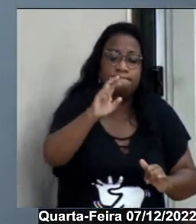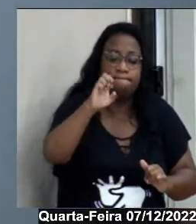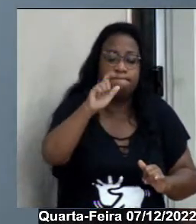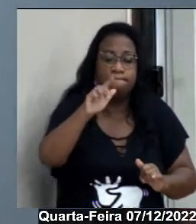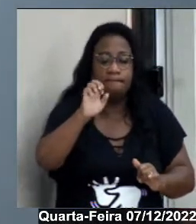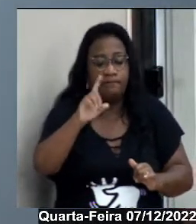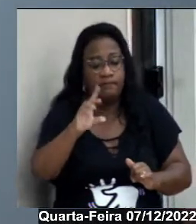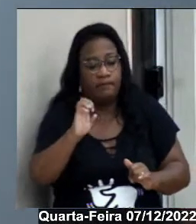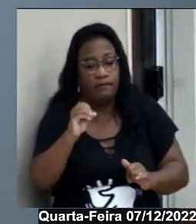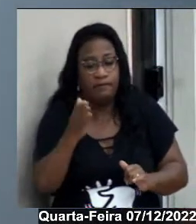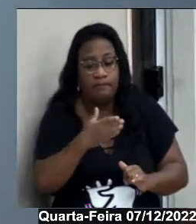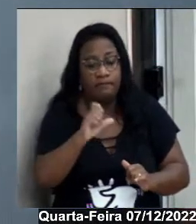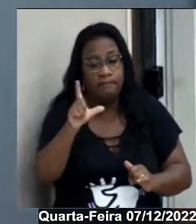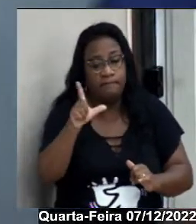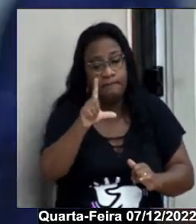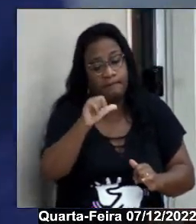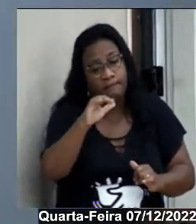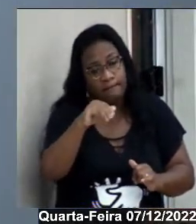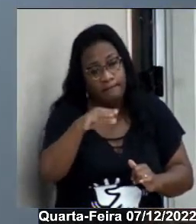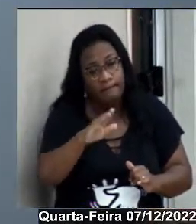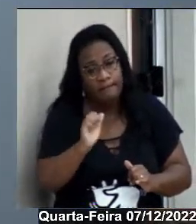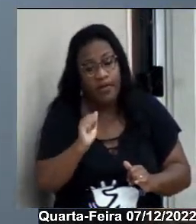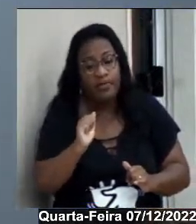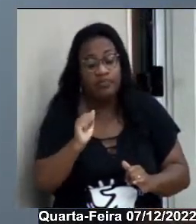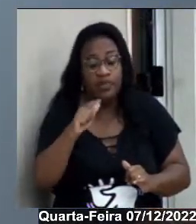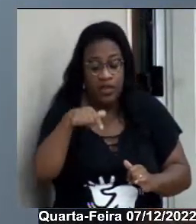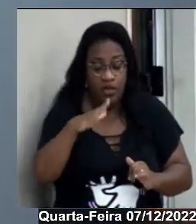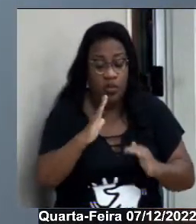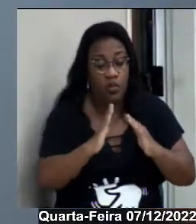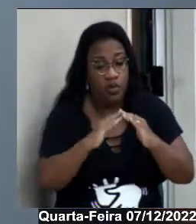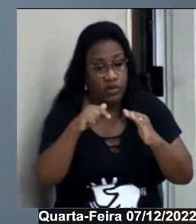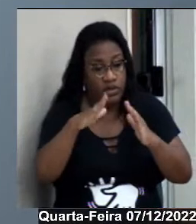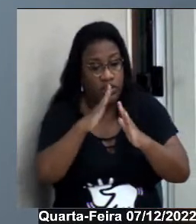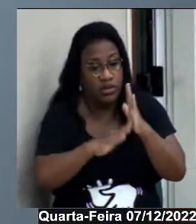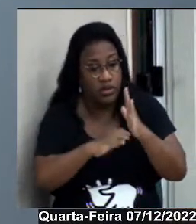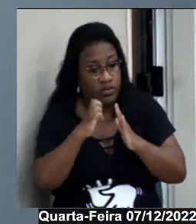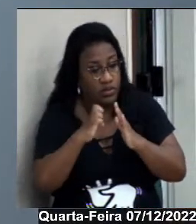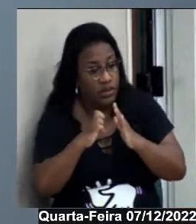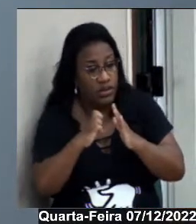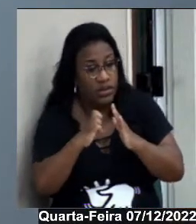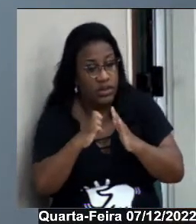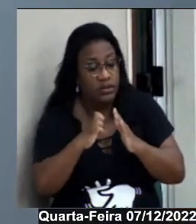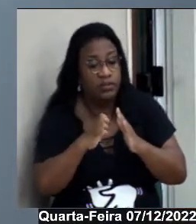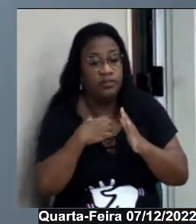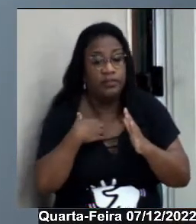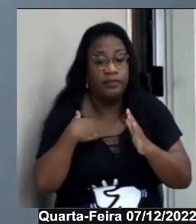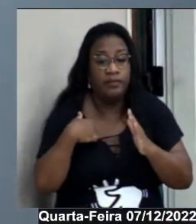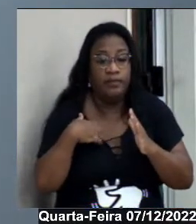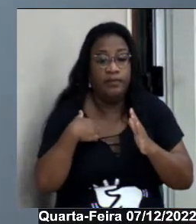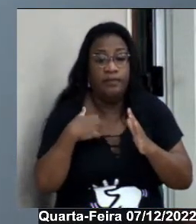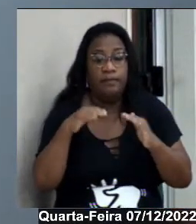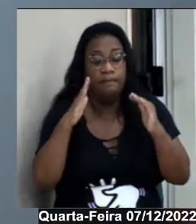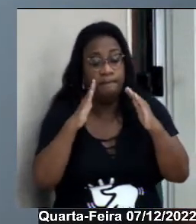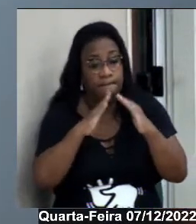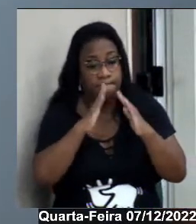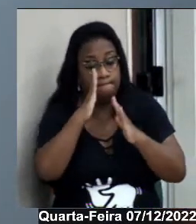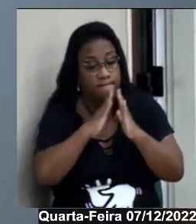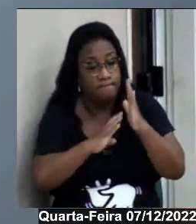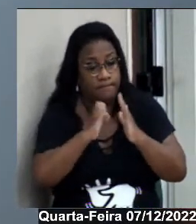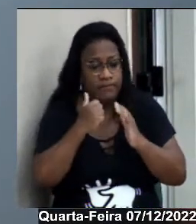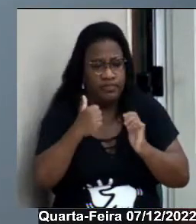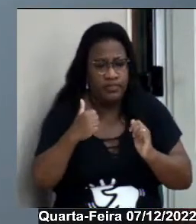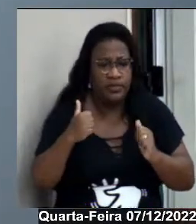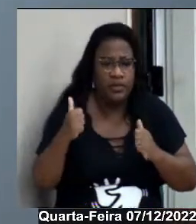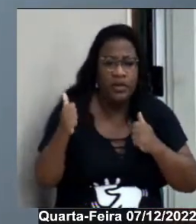educador físico há 37 anos e morador da região. Moro na divisa de Embu das